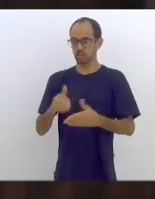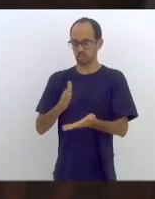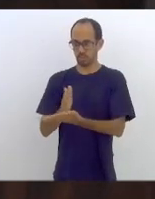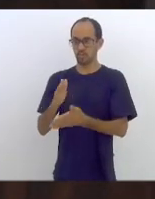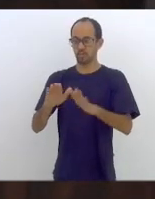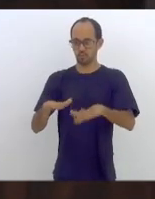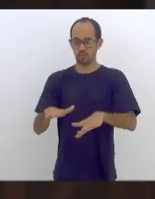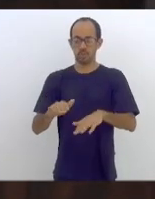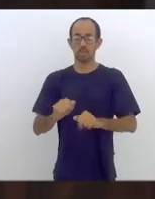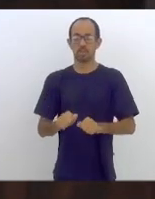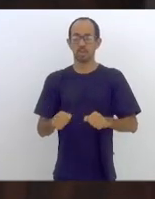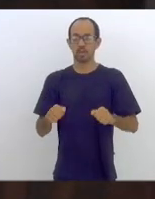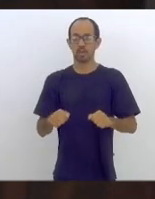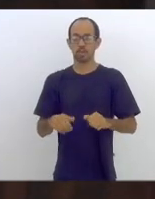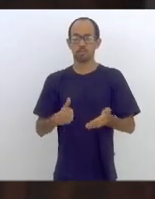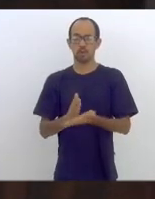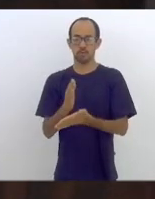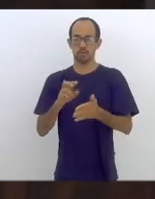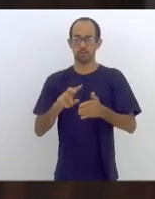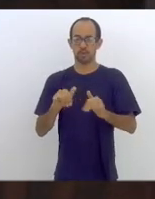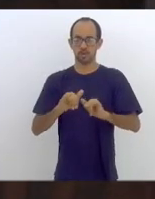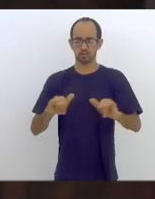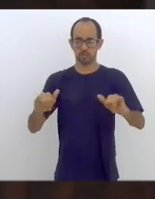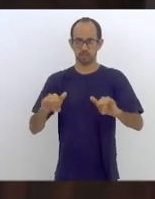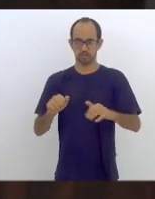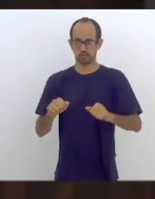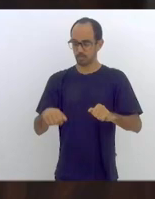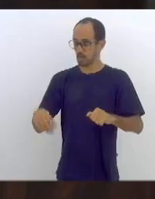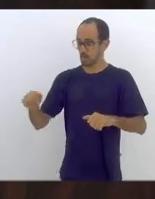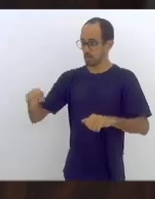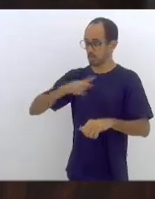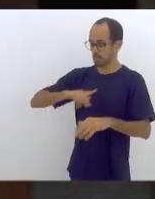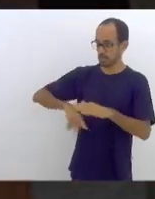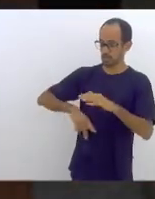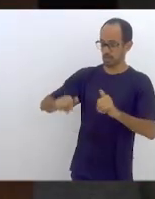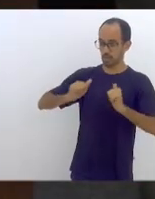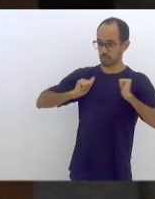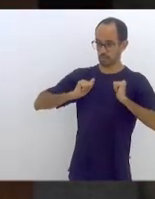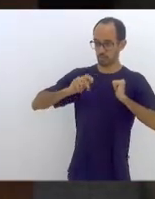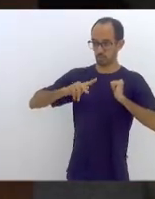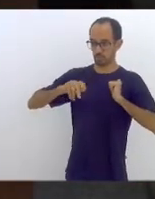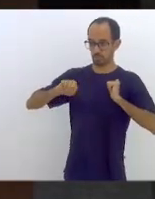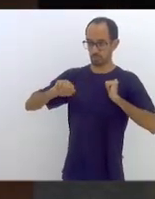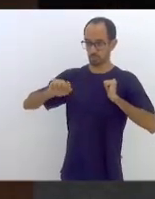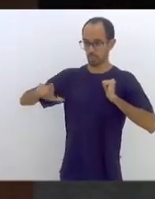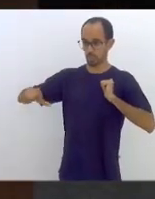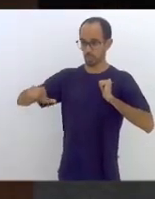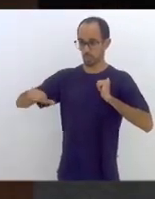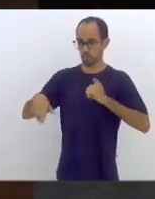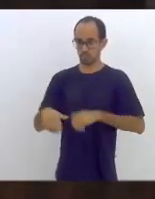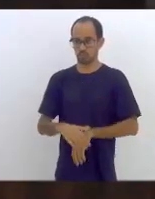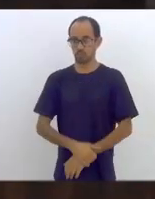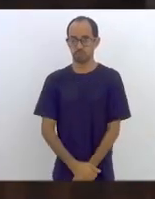que aprovam permaneça Como estão aprovado vai à promulgação da bancada do pessoal